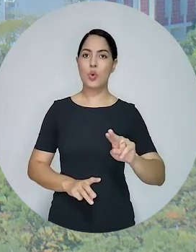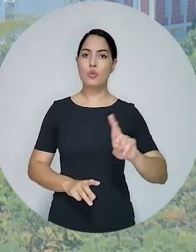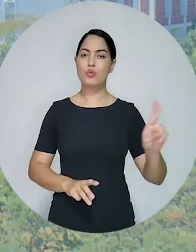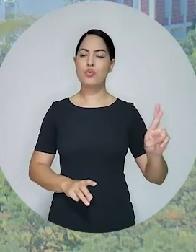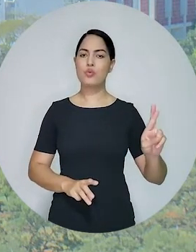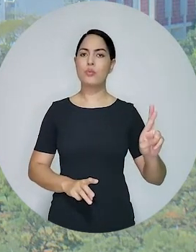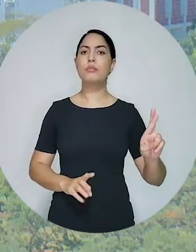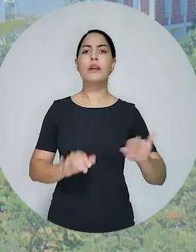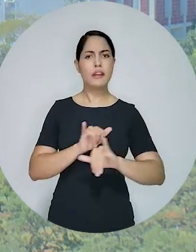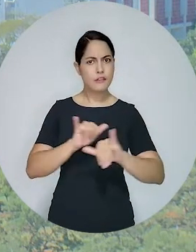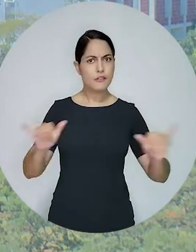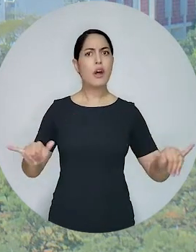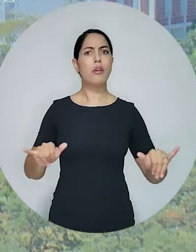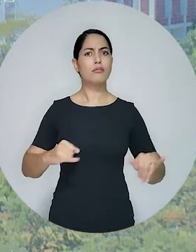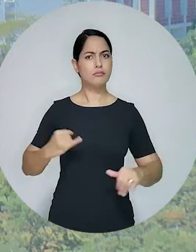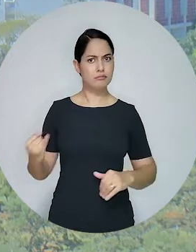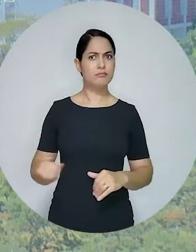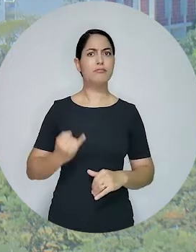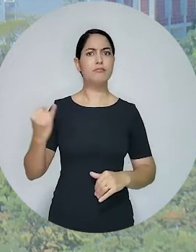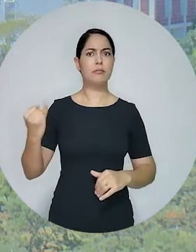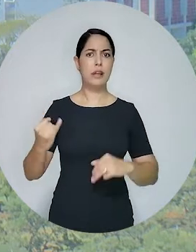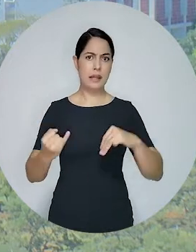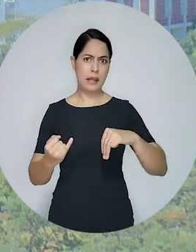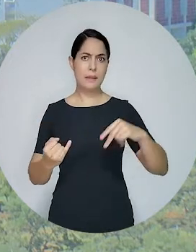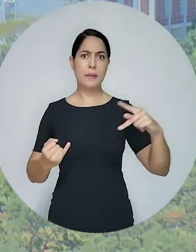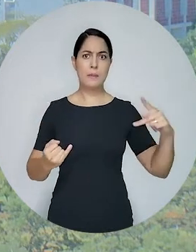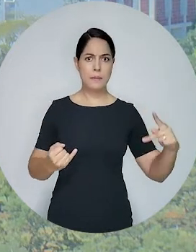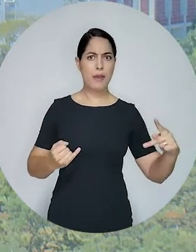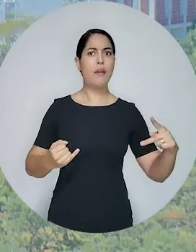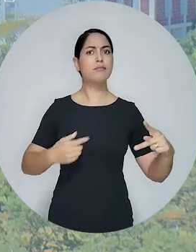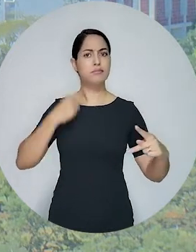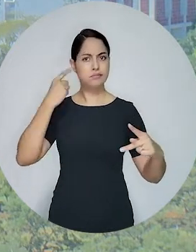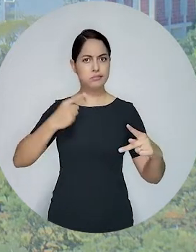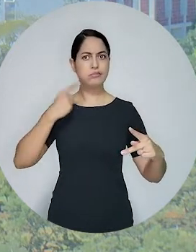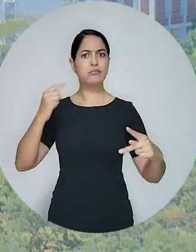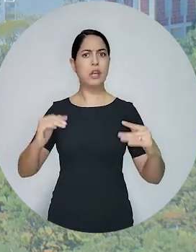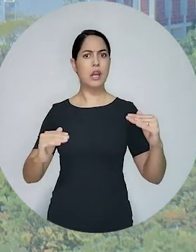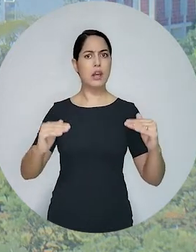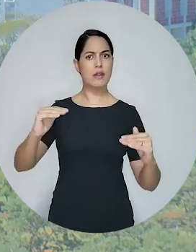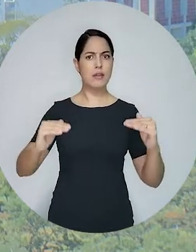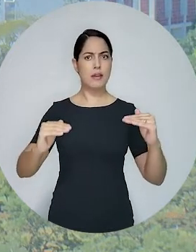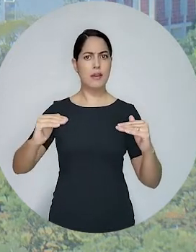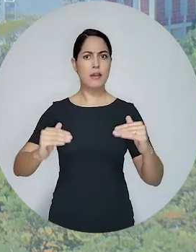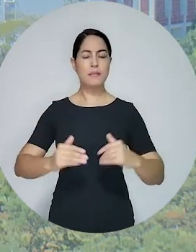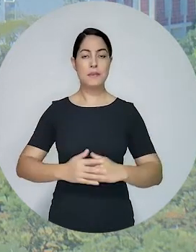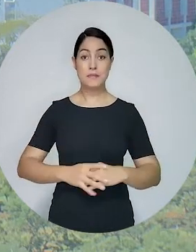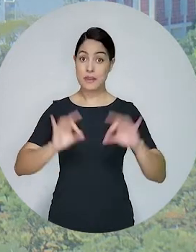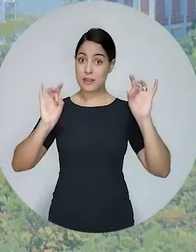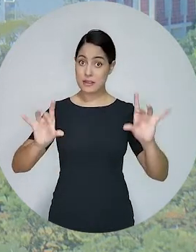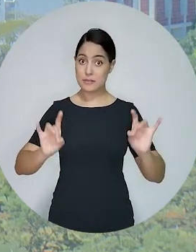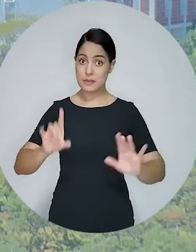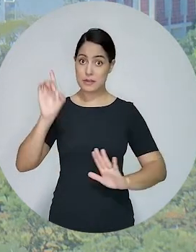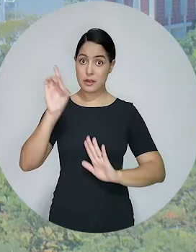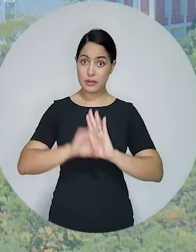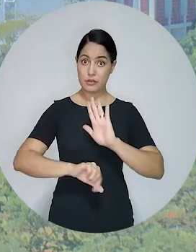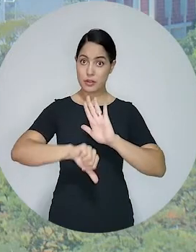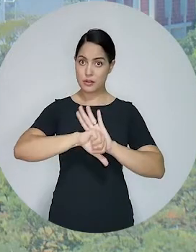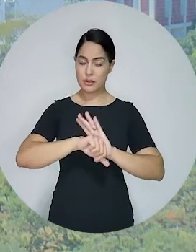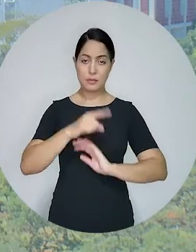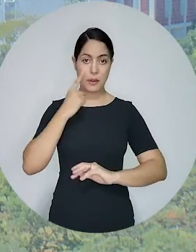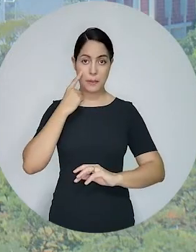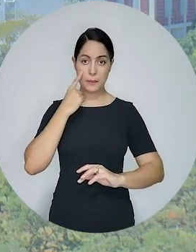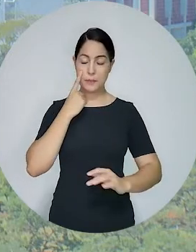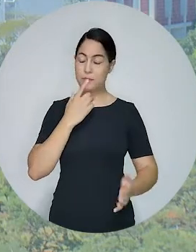tempos o equilíbrio da paridade de armas entre Ministério Público e advocacia, especialmente no âmbito do direito